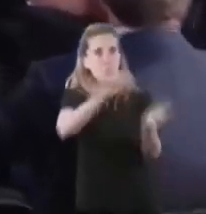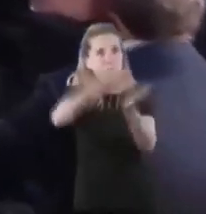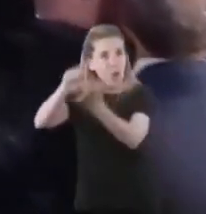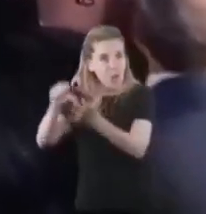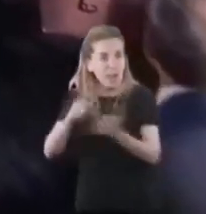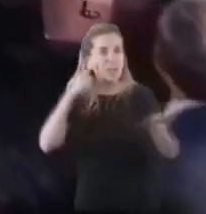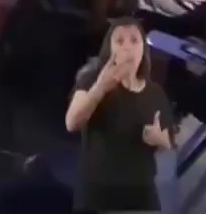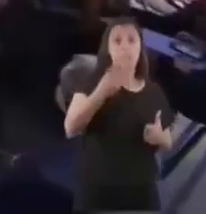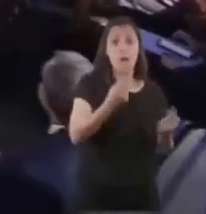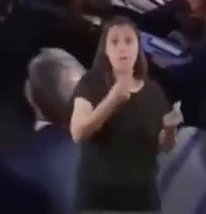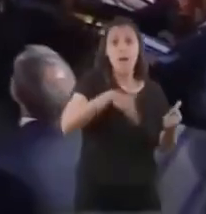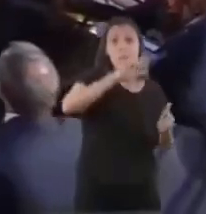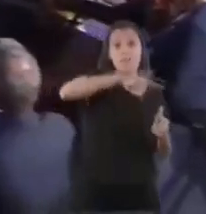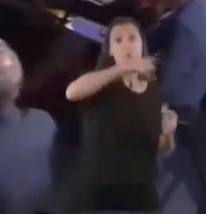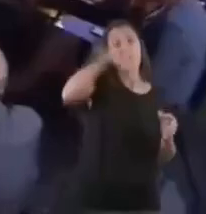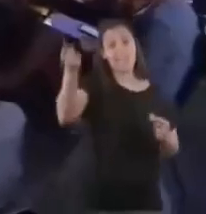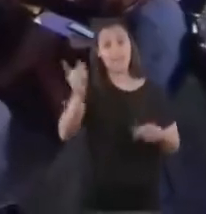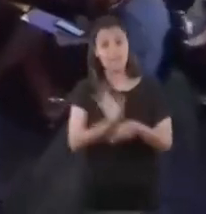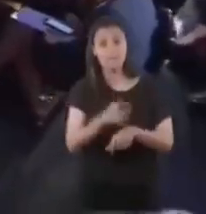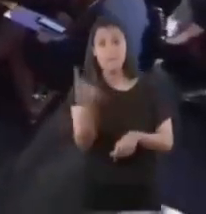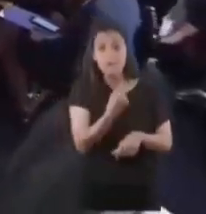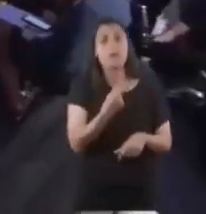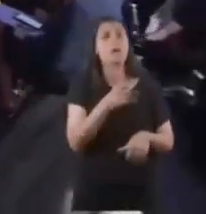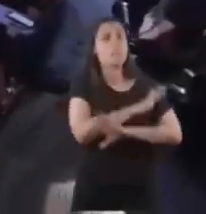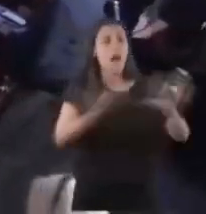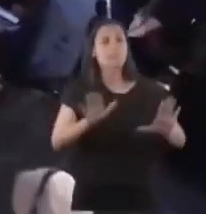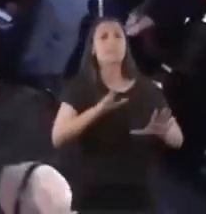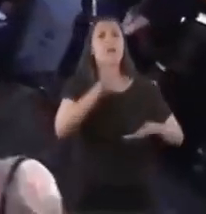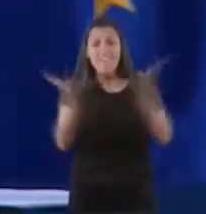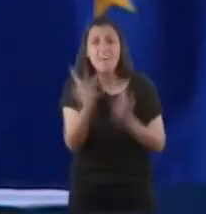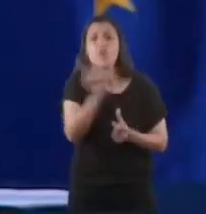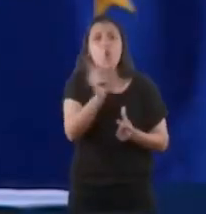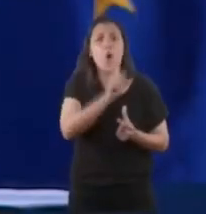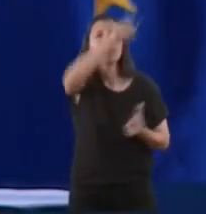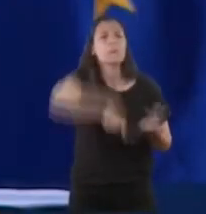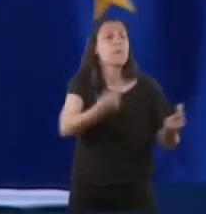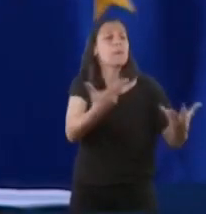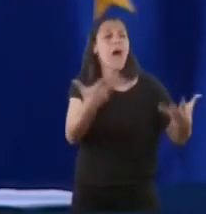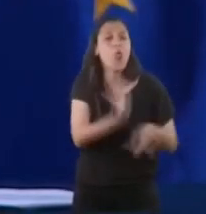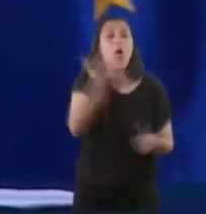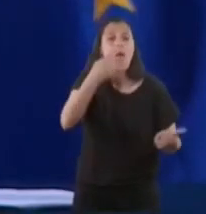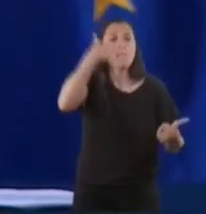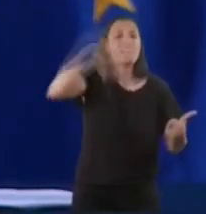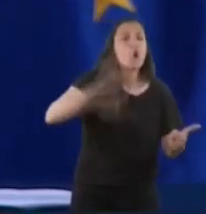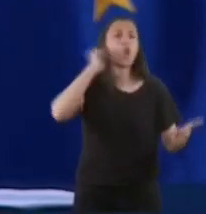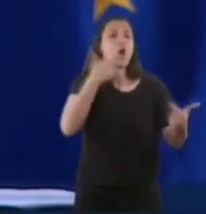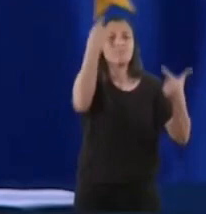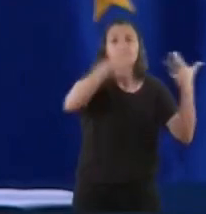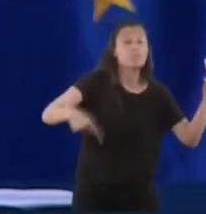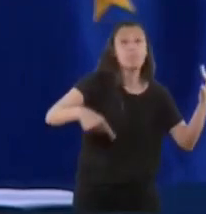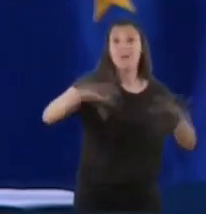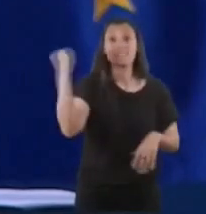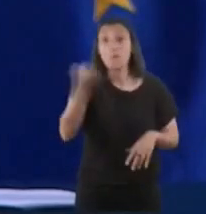covid-19 exposto no encontro que reúne 60 países o presidente da Argentina Alberto Fernandes foi contundente ao